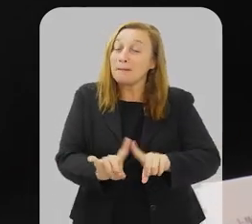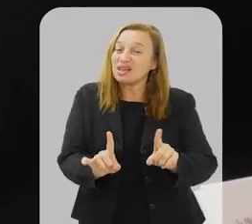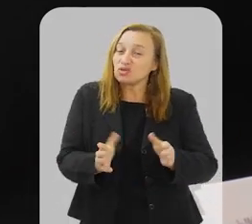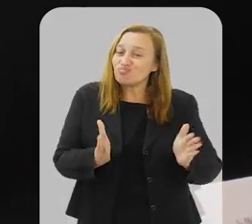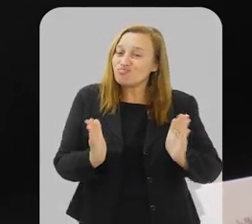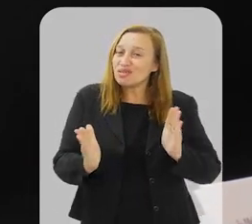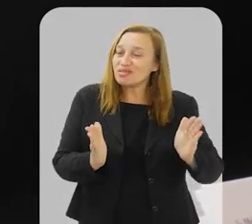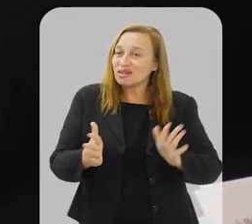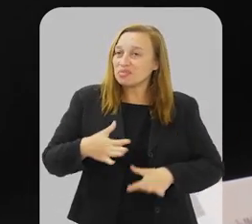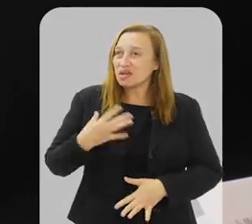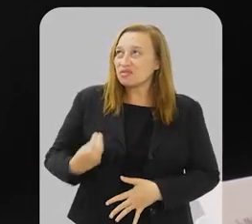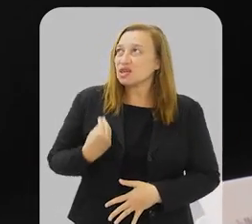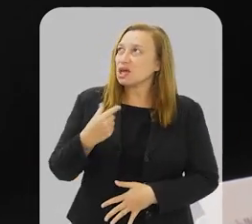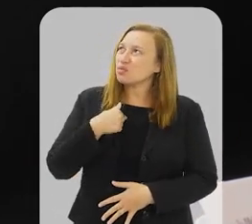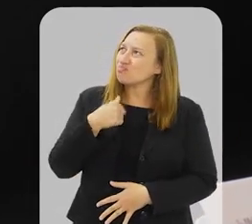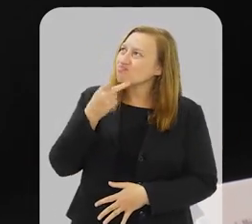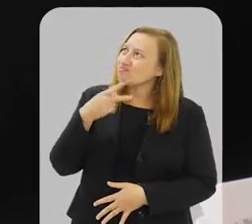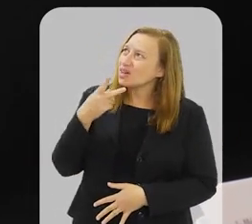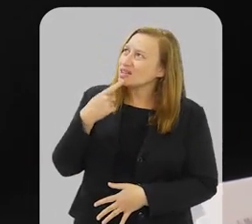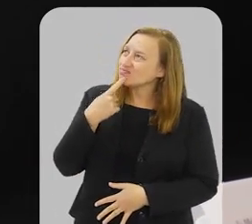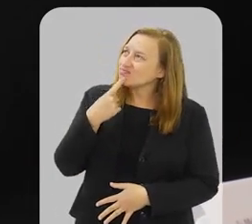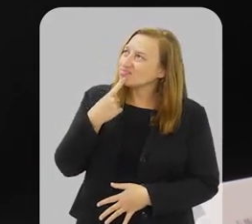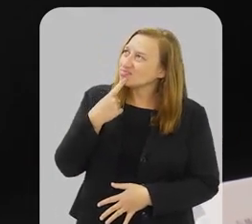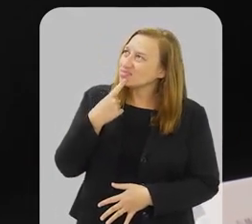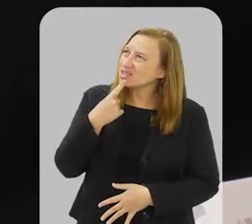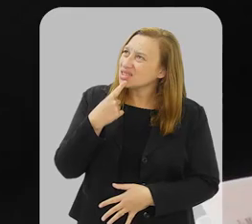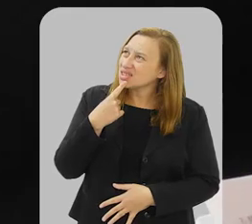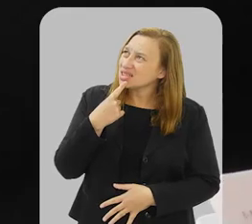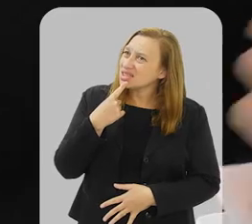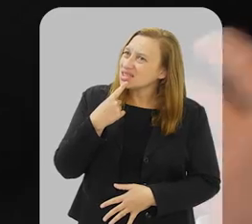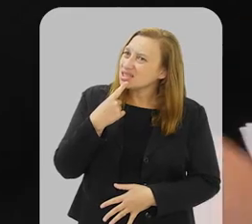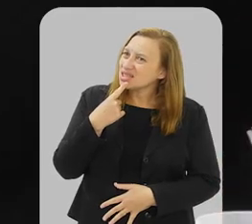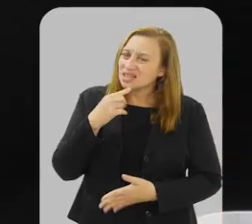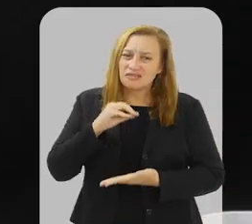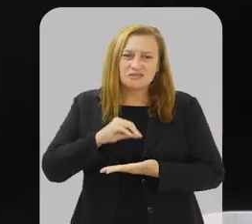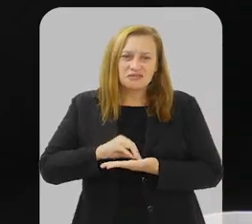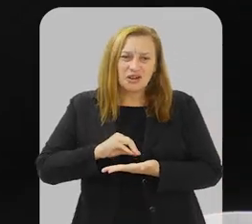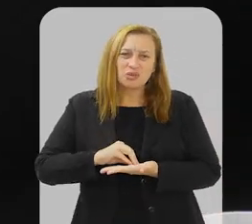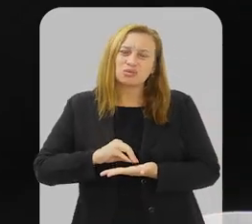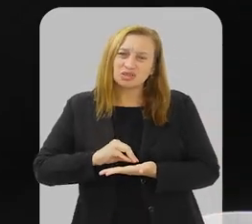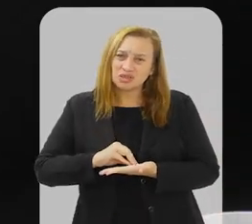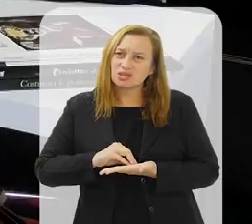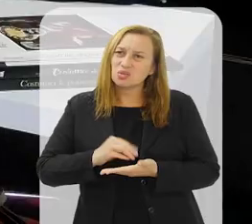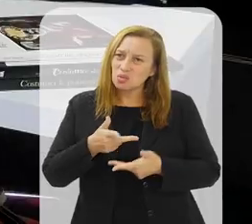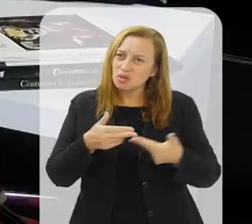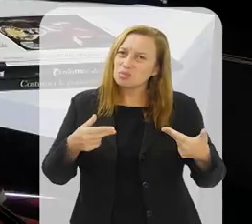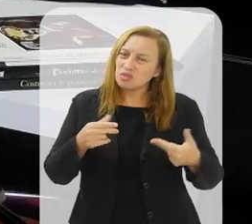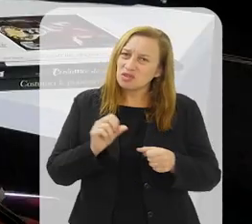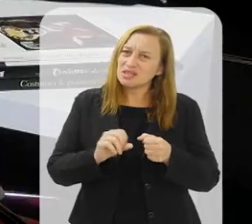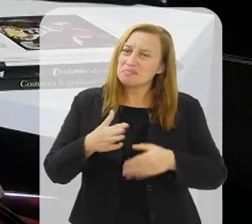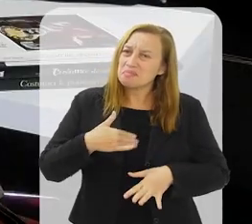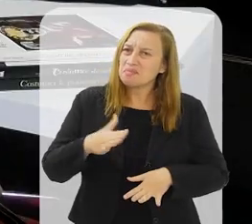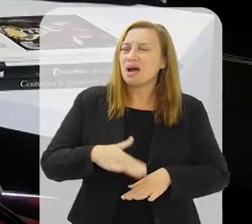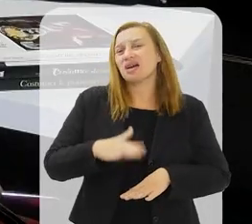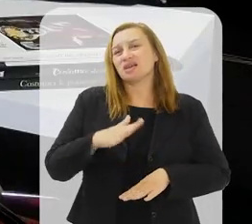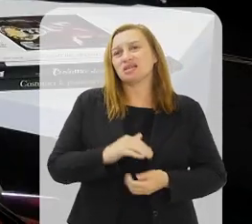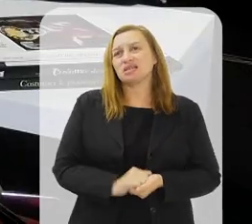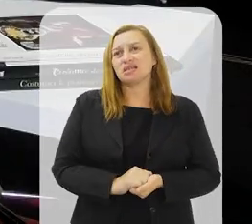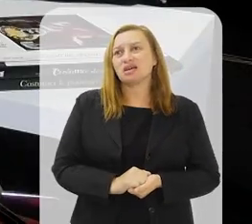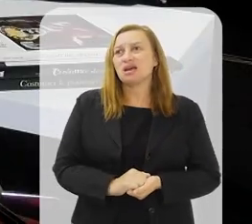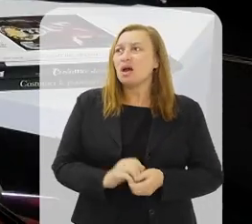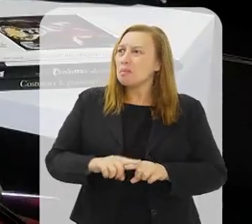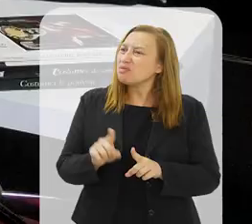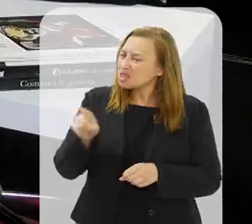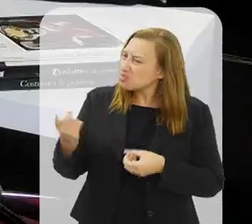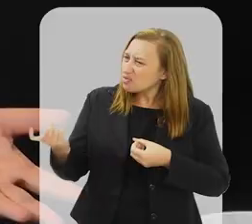mas chegou um período da minha vida que eu falei eu eu tô cabendo nesse lugar é isso que eu ia te perguntar sabe e as pessoas